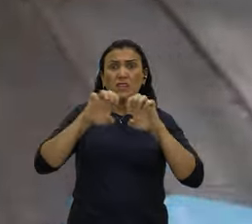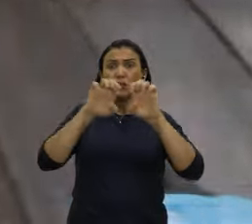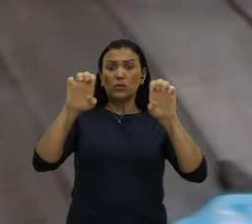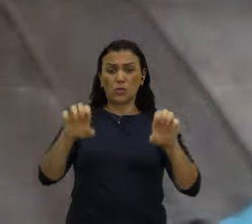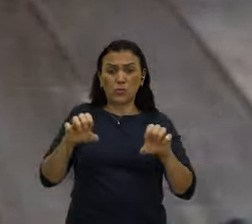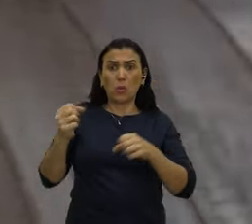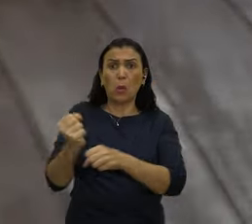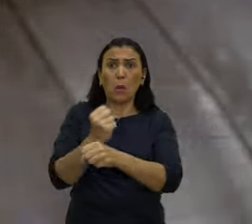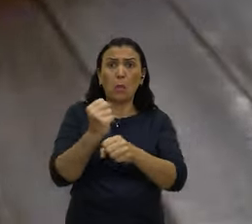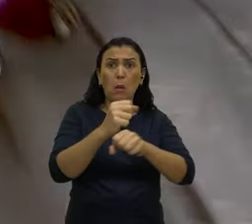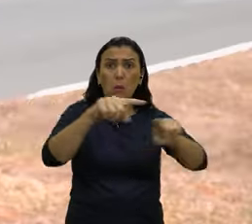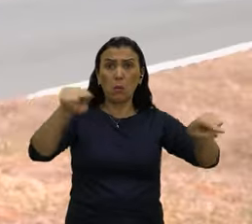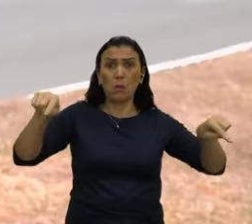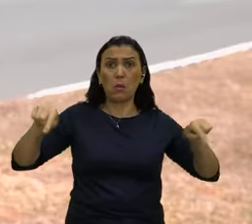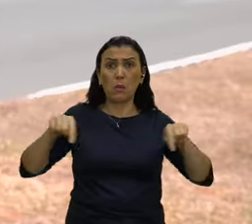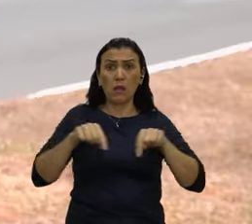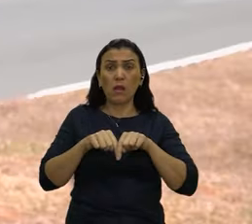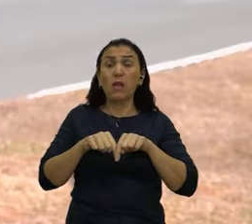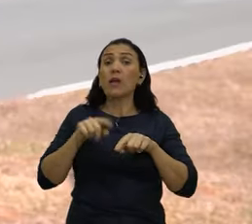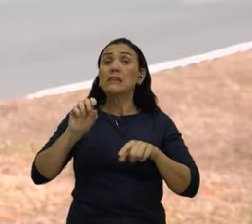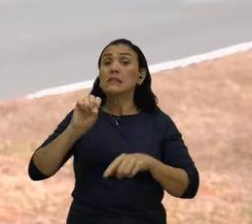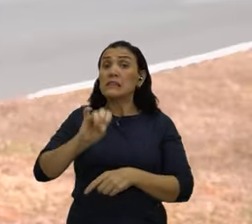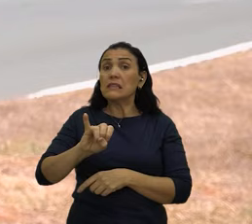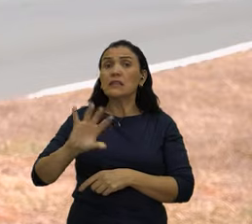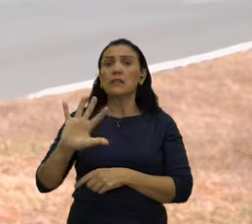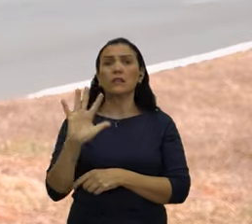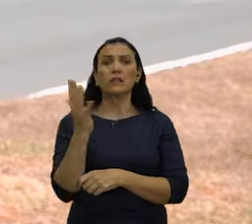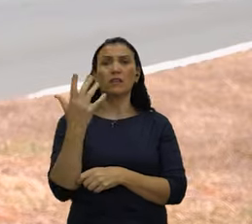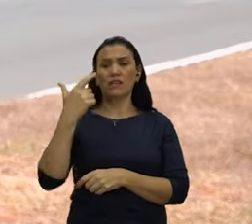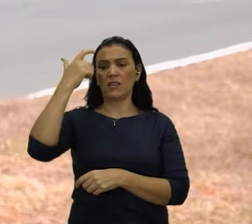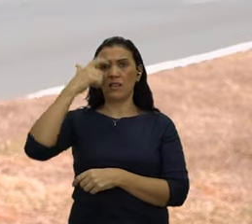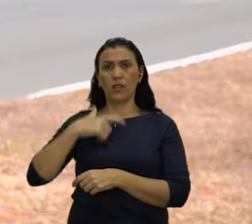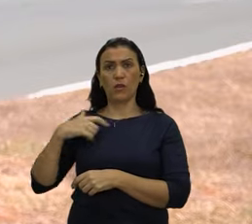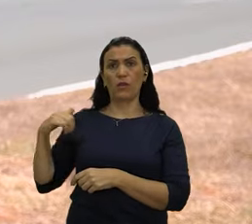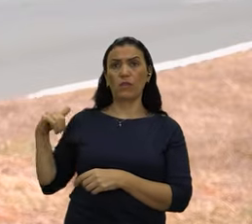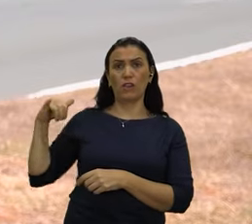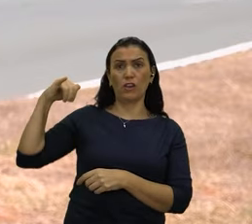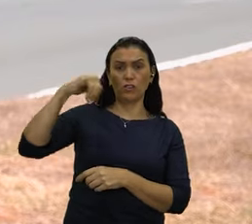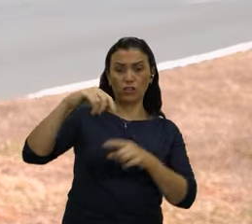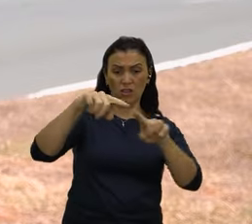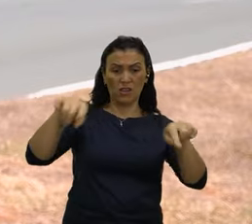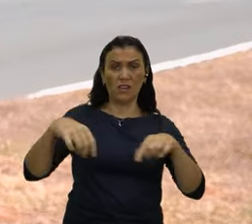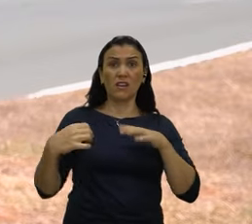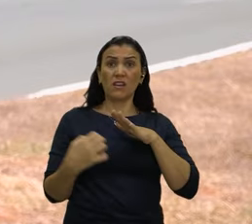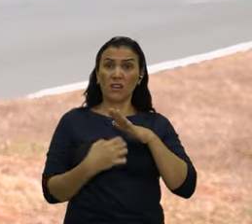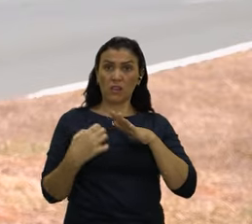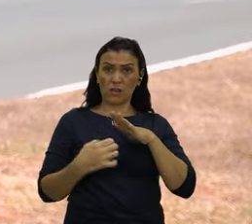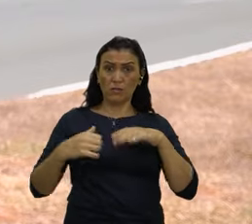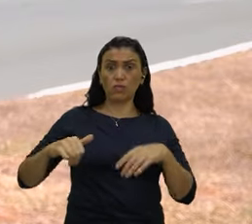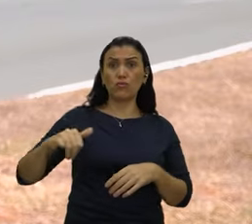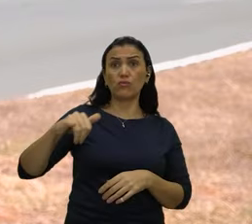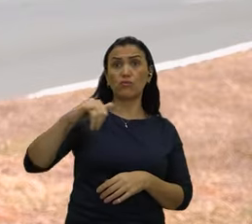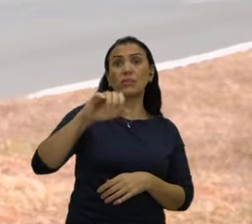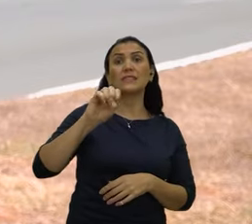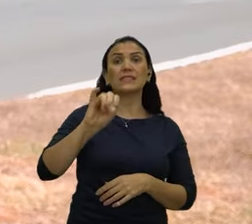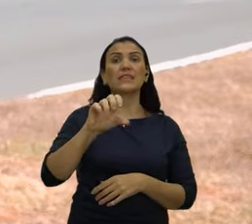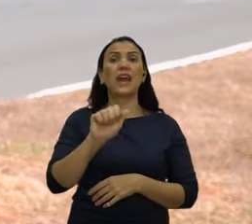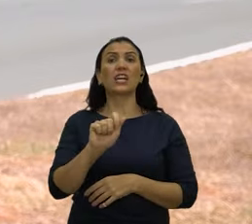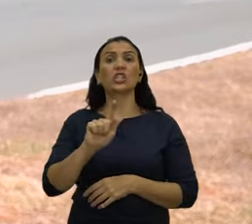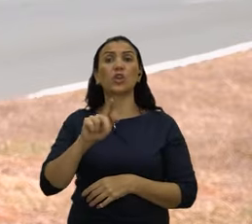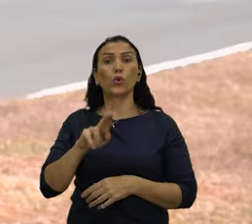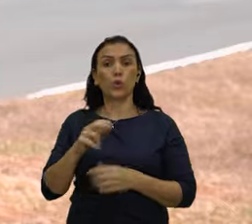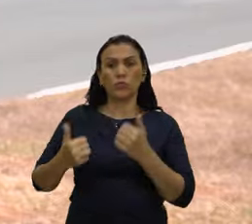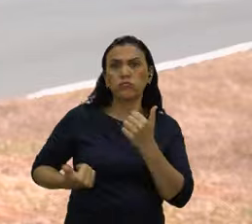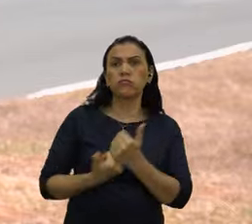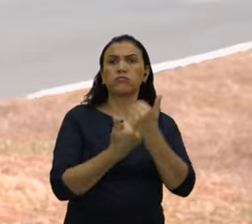dos terminais, não é? Era assim que aconteceria com os viajantes que passam pelos aeroportos do Brasil se não fosse a atuação da